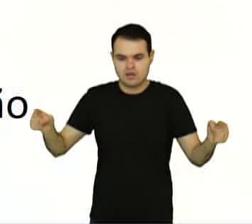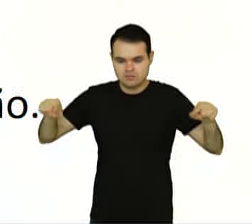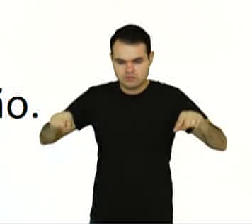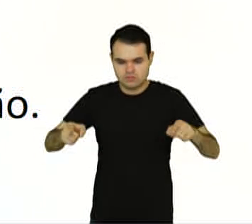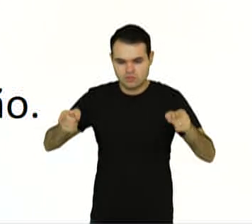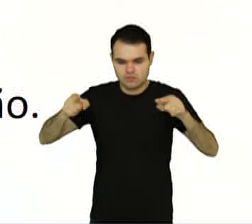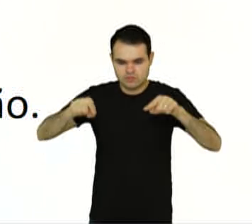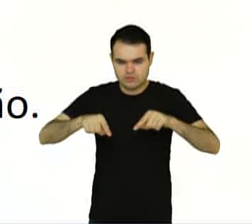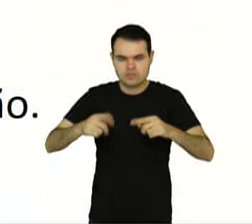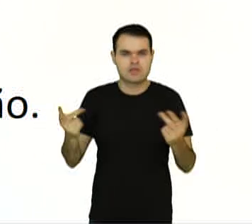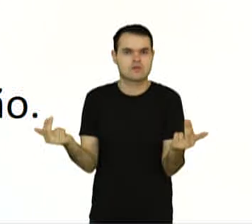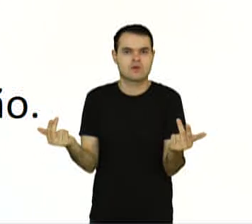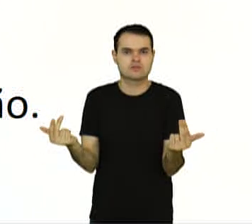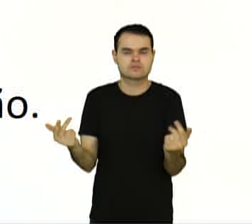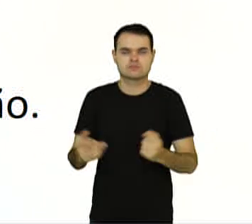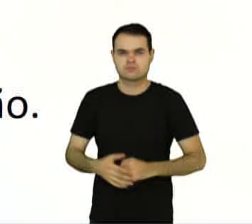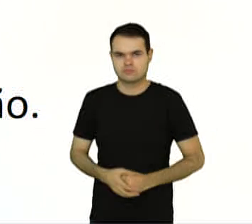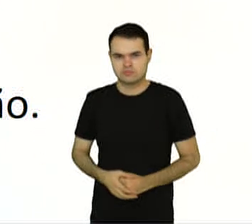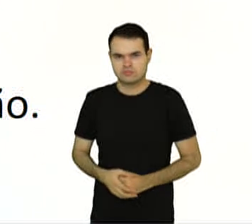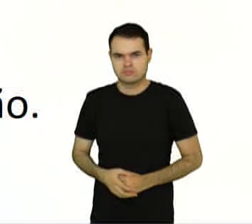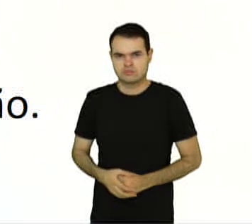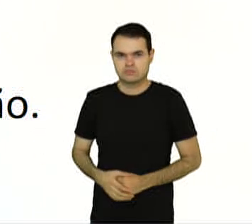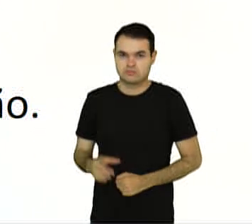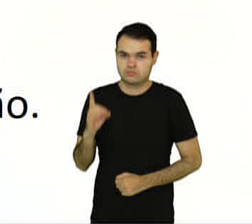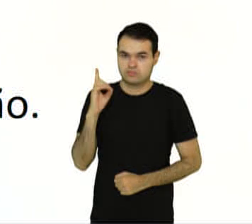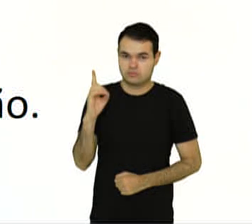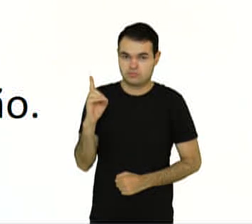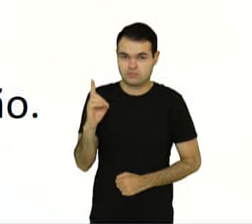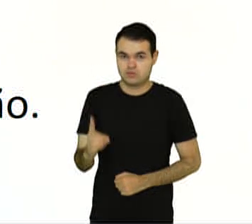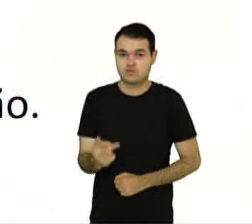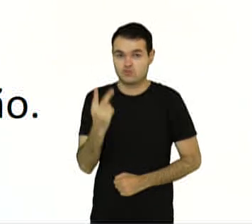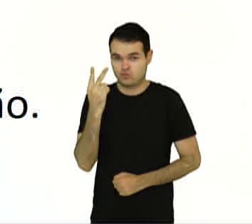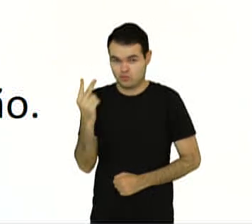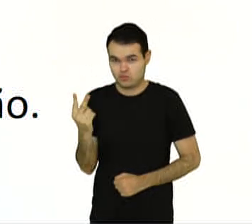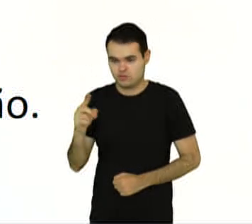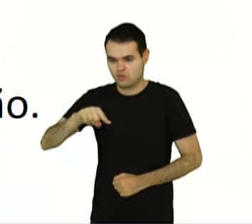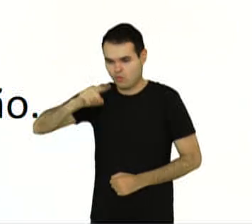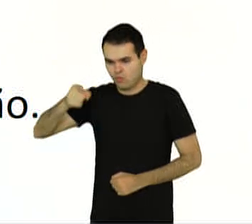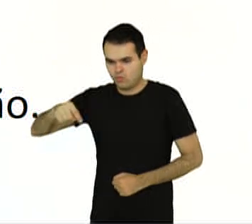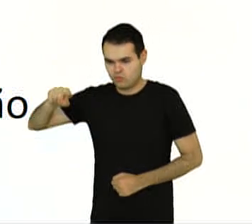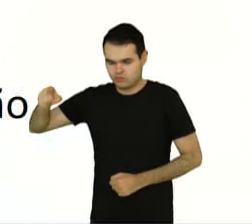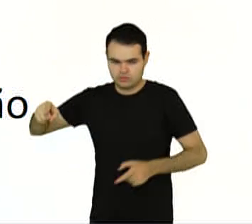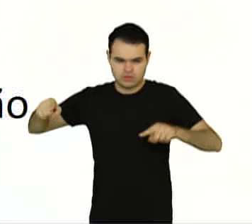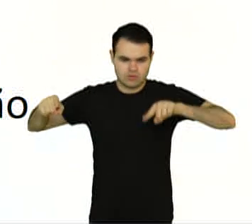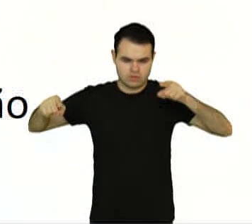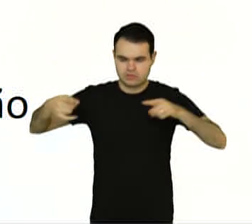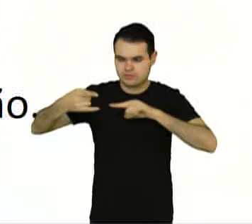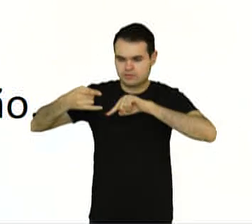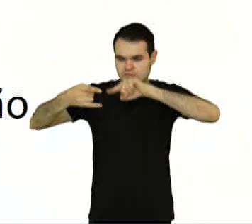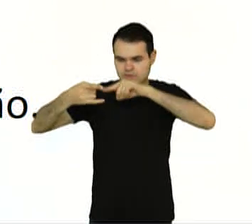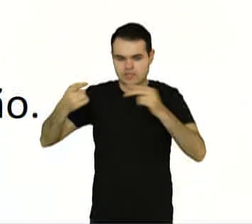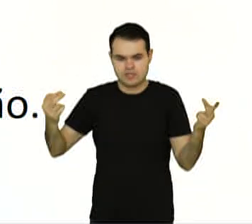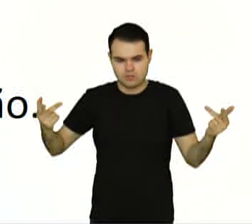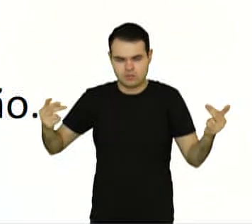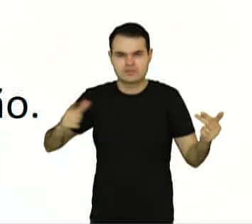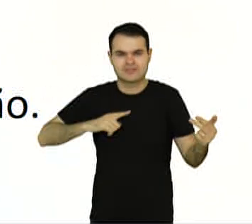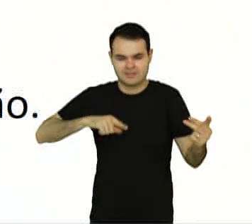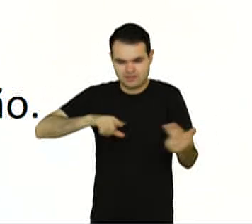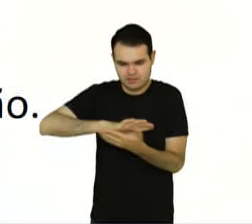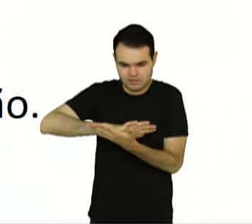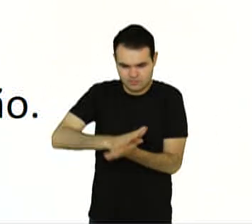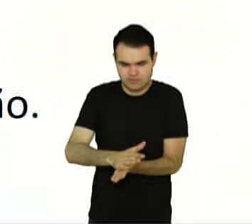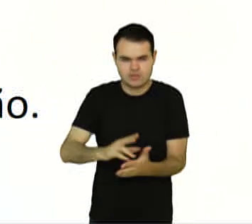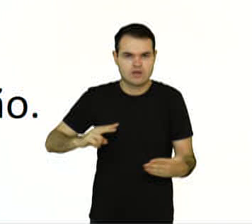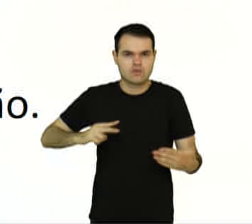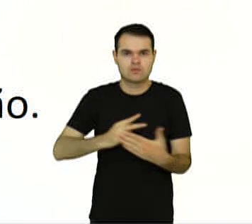em fases iguais. Na letra D, quando duas ondas de mesma amplitude sofrem interferência destrutiva,